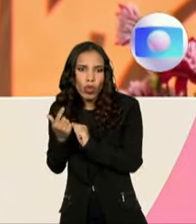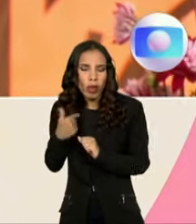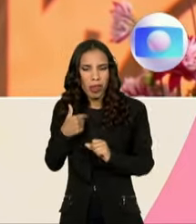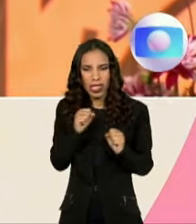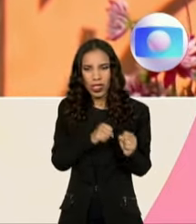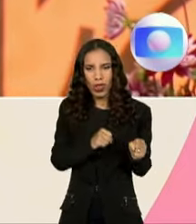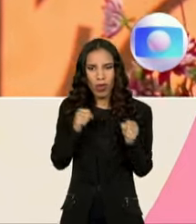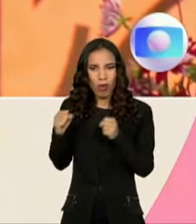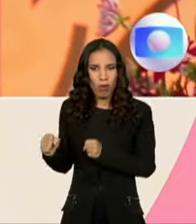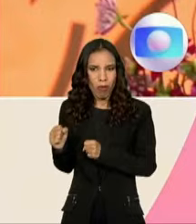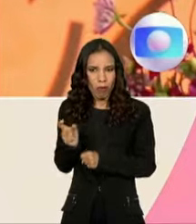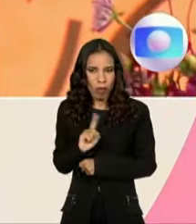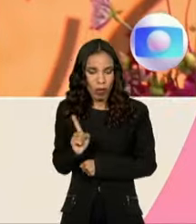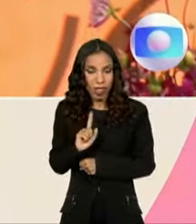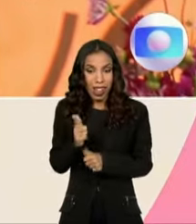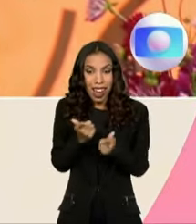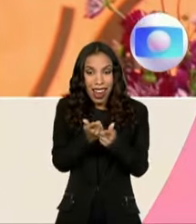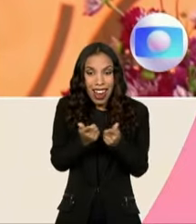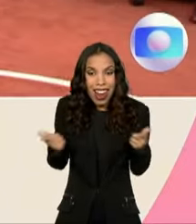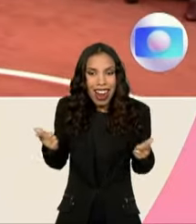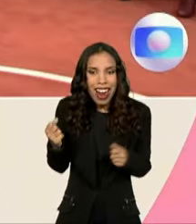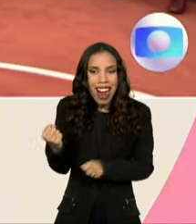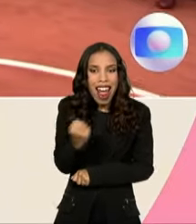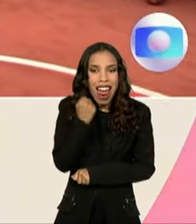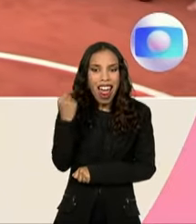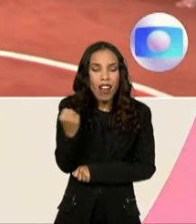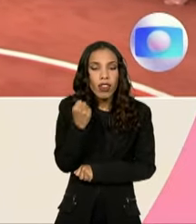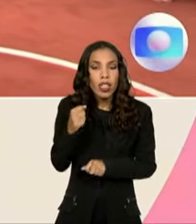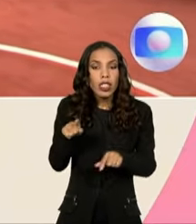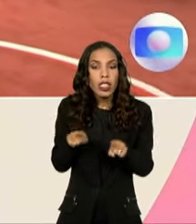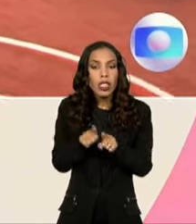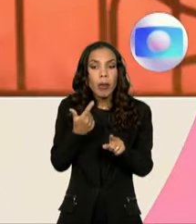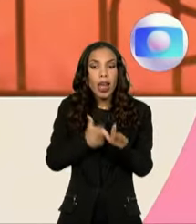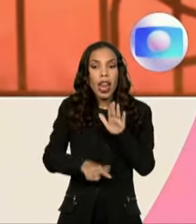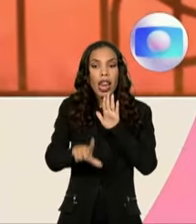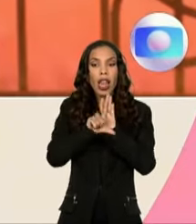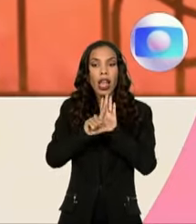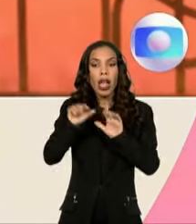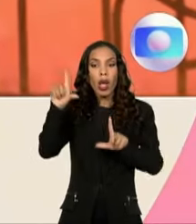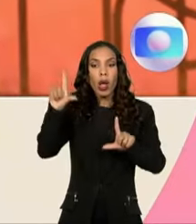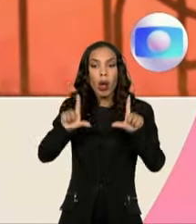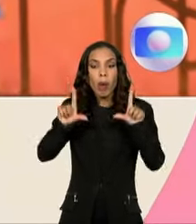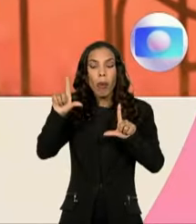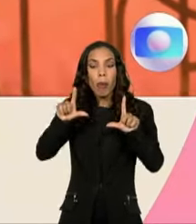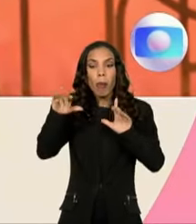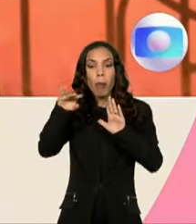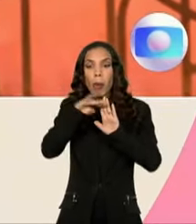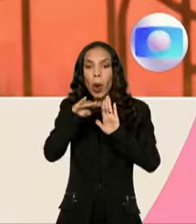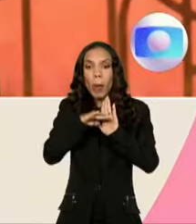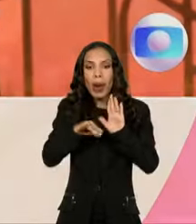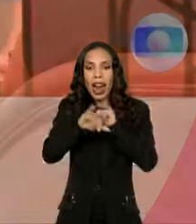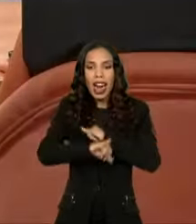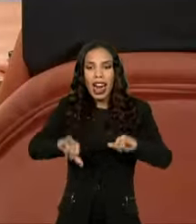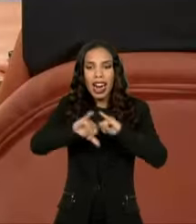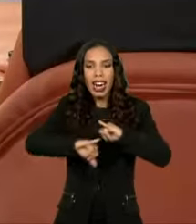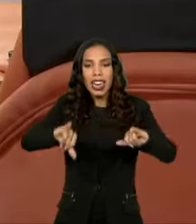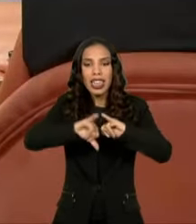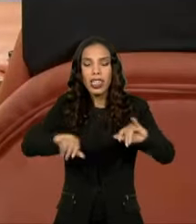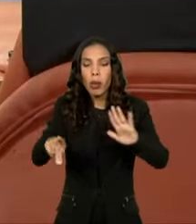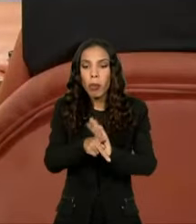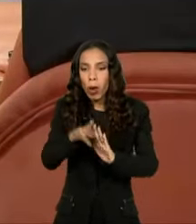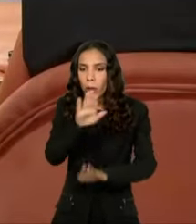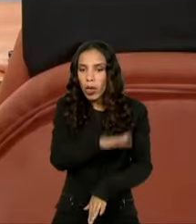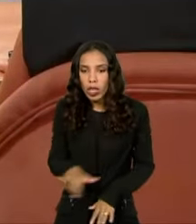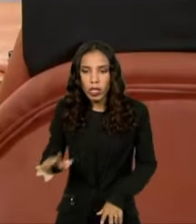né? Não, teve um outro agravante, teve alguma coisa de legislação que não permitia mais propaganda para criança no horário. No horário, é, com certeza. Então a